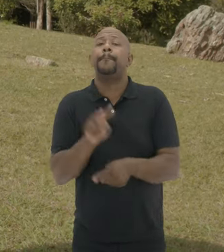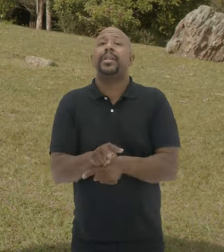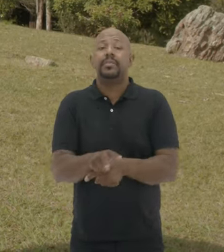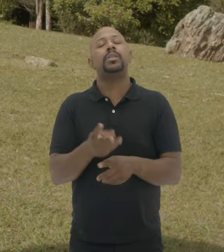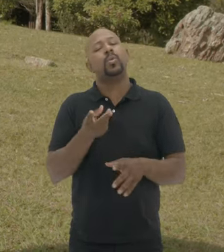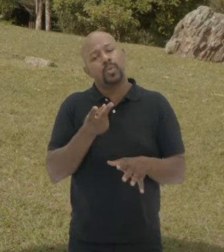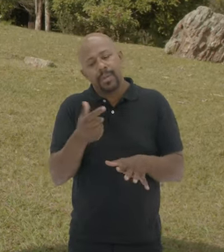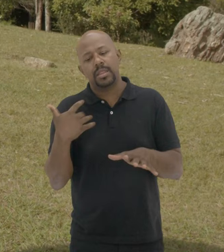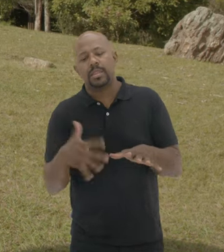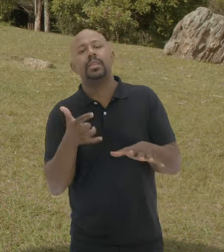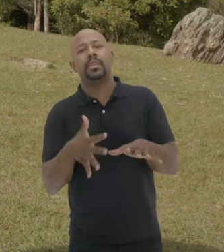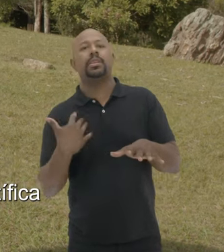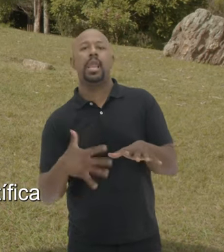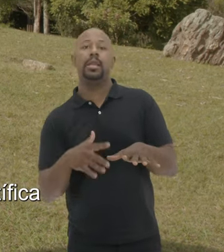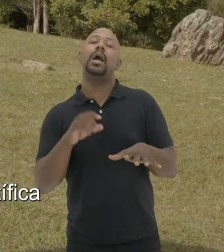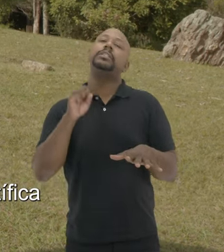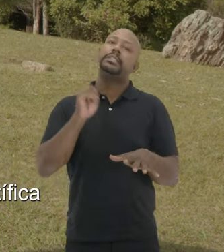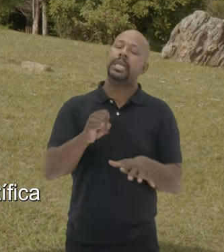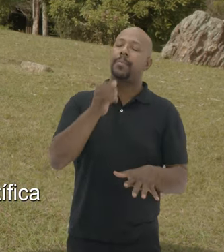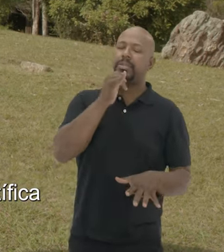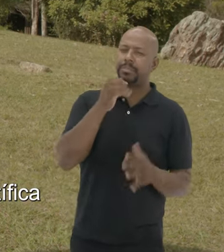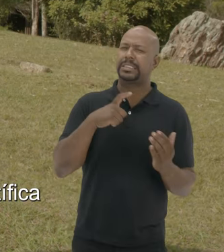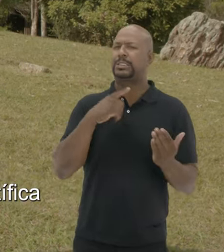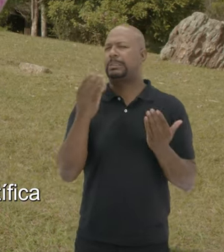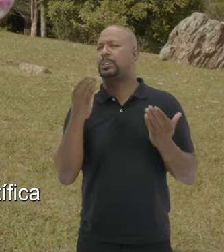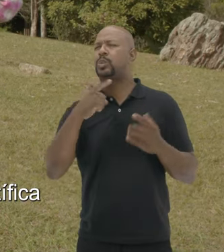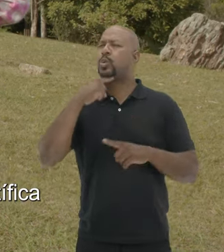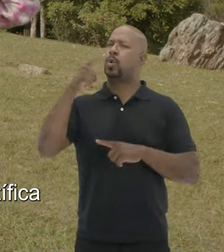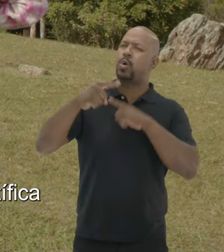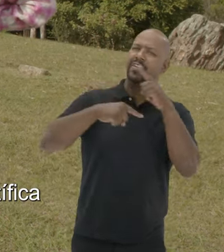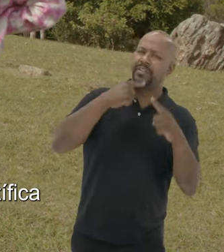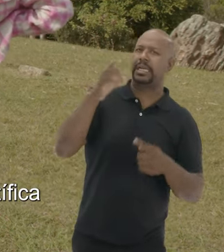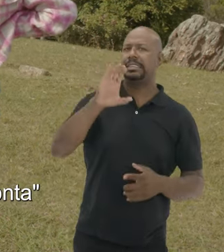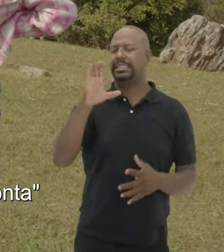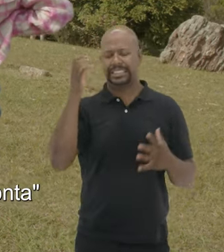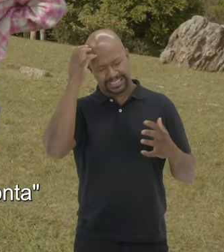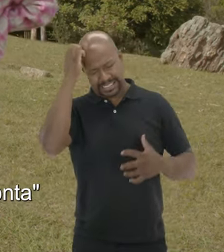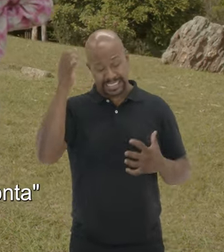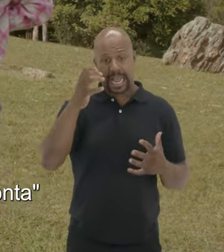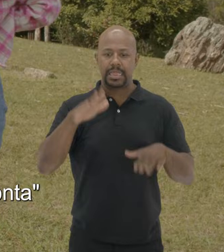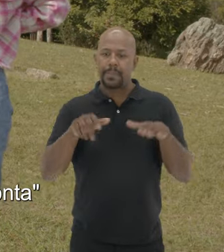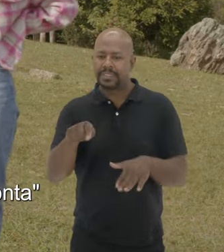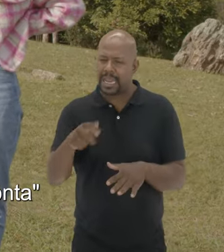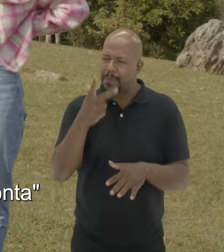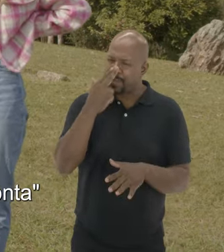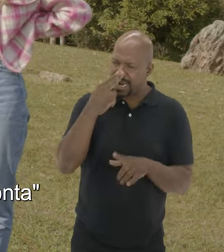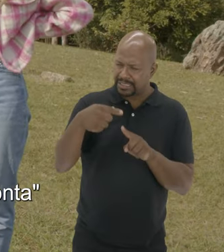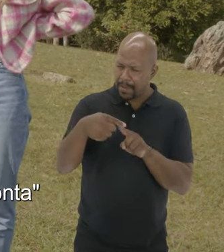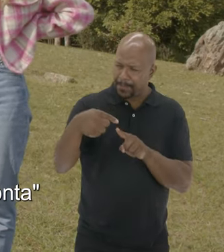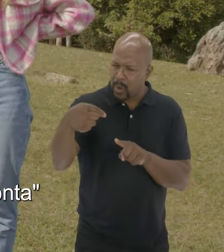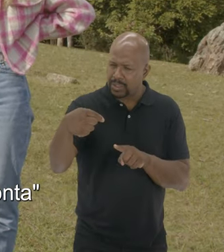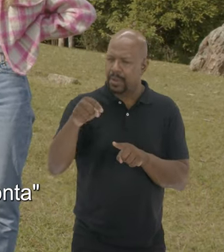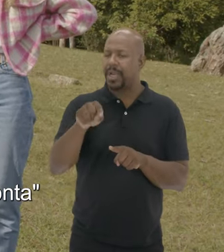então tu mantém debaixo do sol se caso assim tu tem uma grande dúvida científica para resolver como tu disse assim de repente ele tá